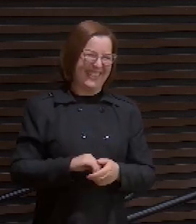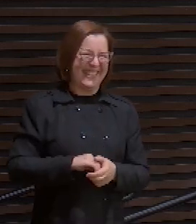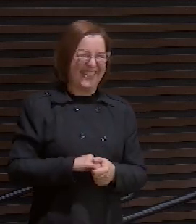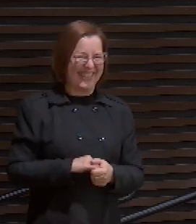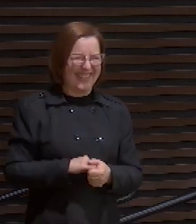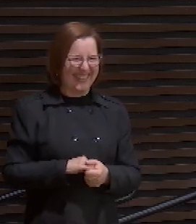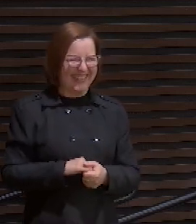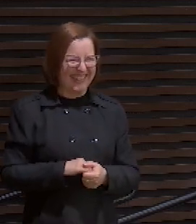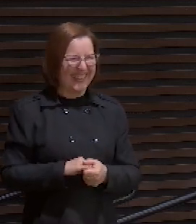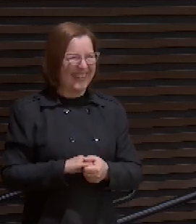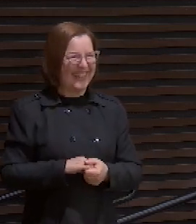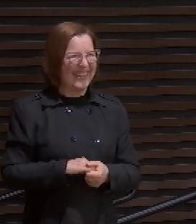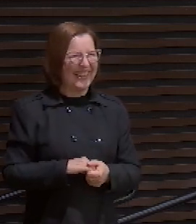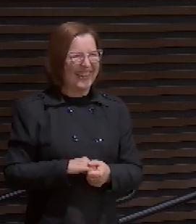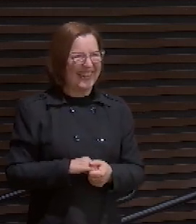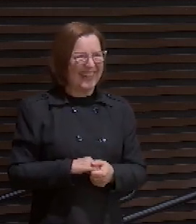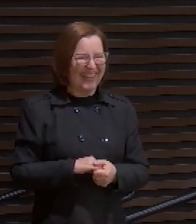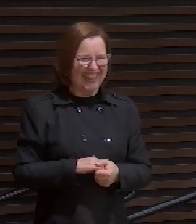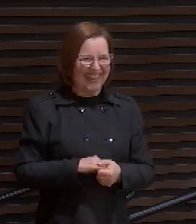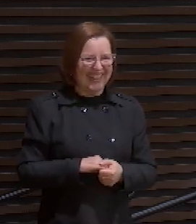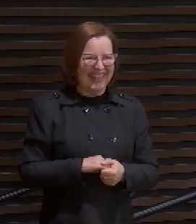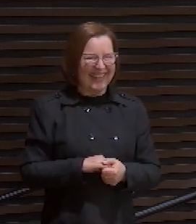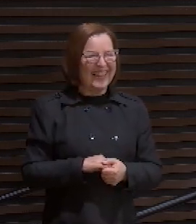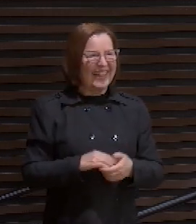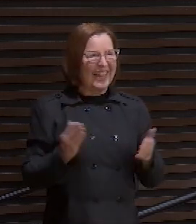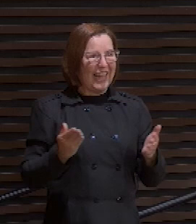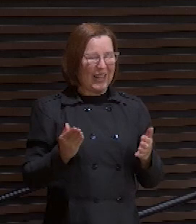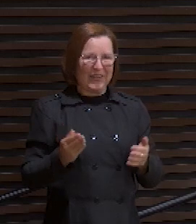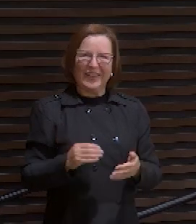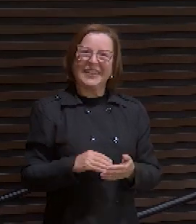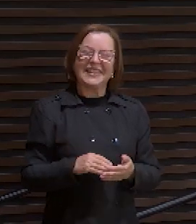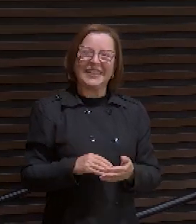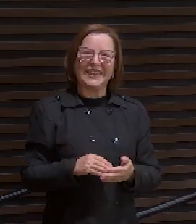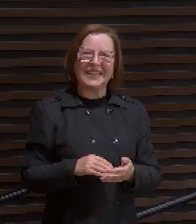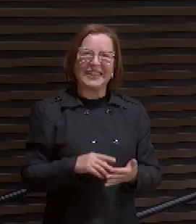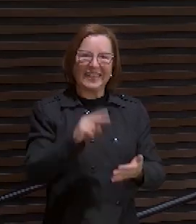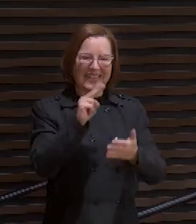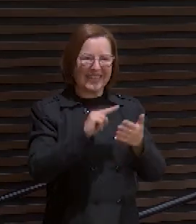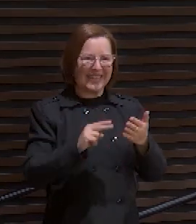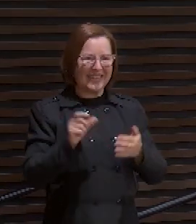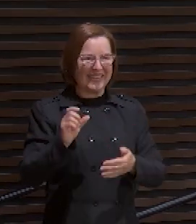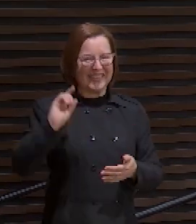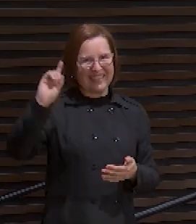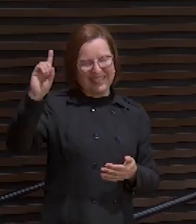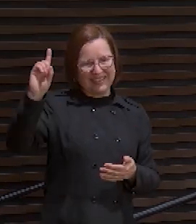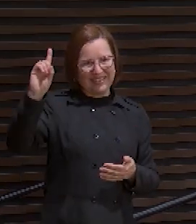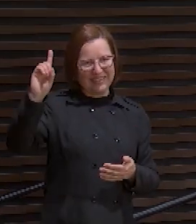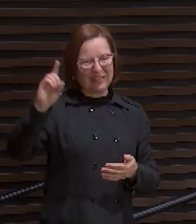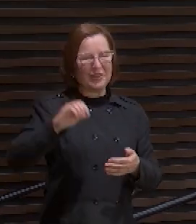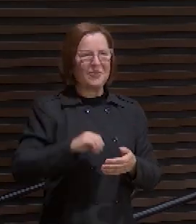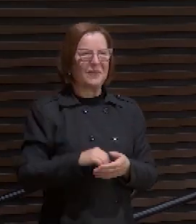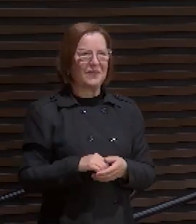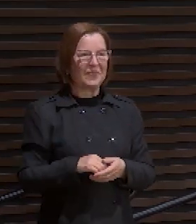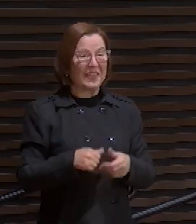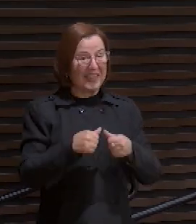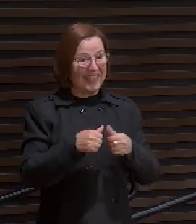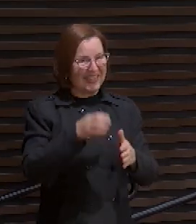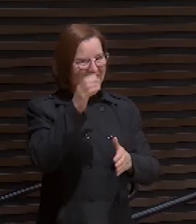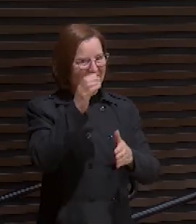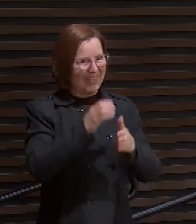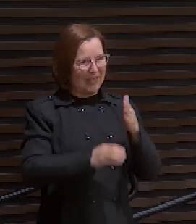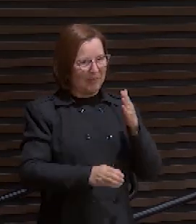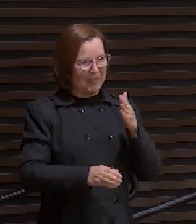Agora vamos olhar a palavra de Deus este capítulo